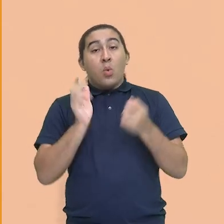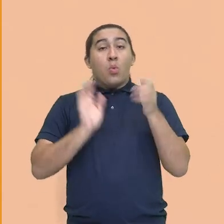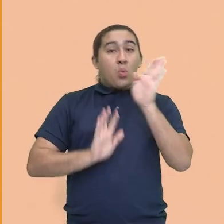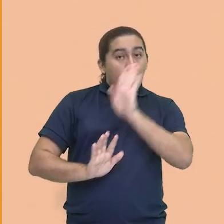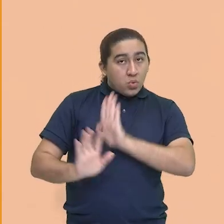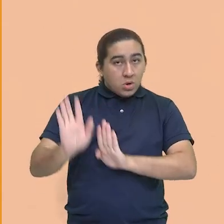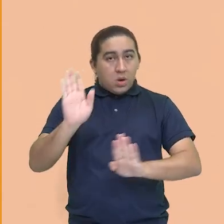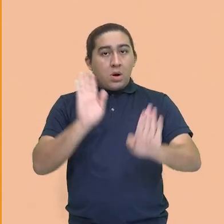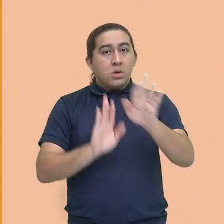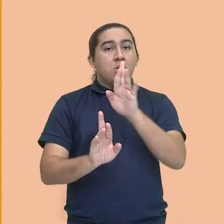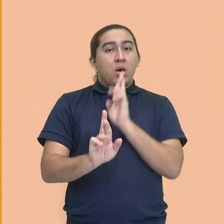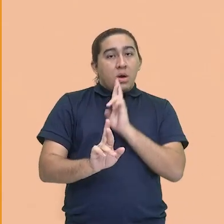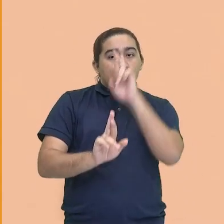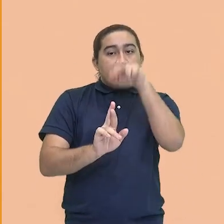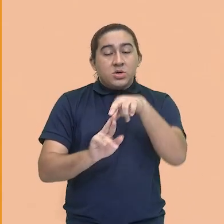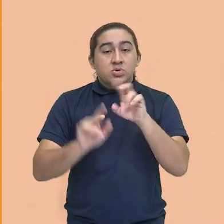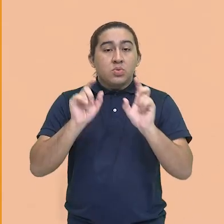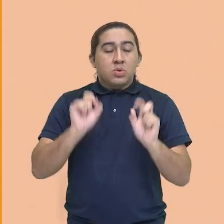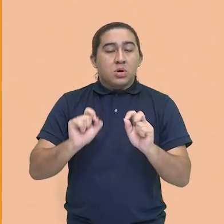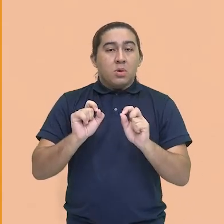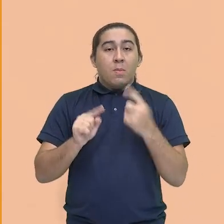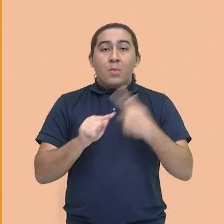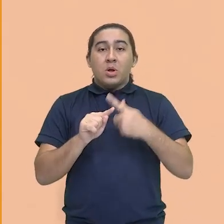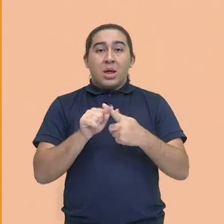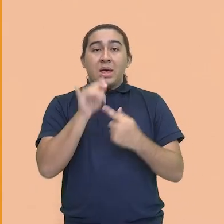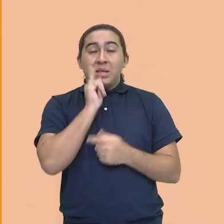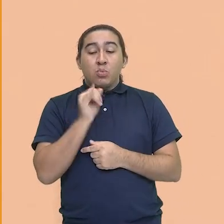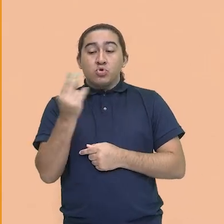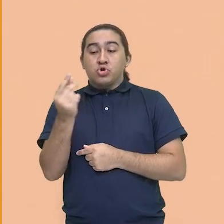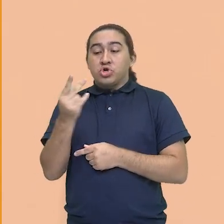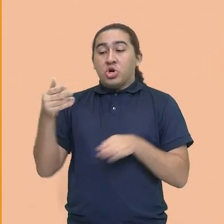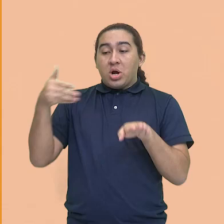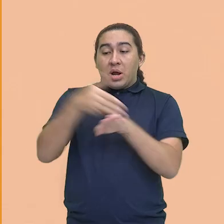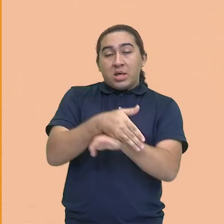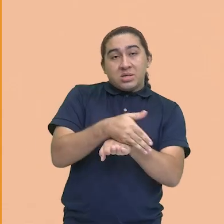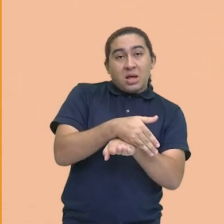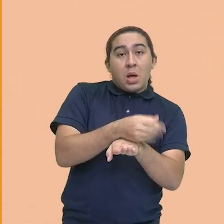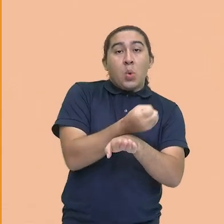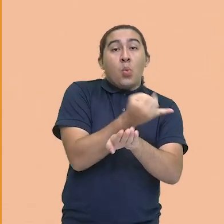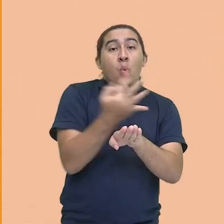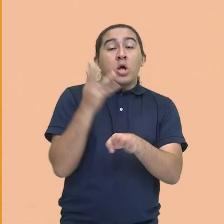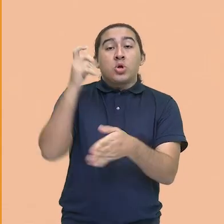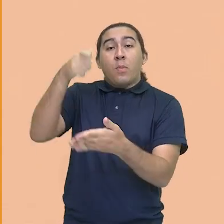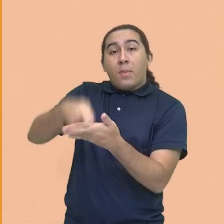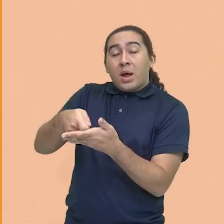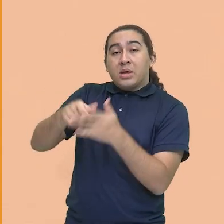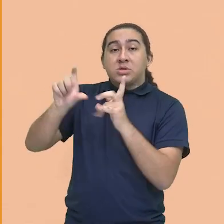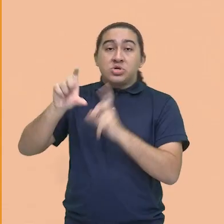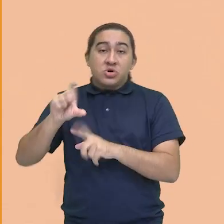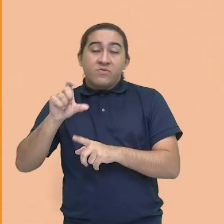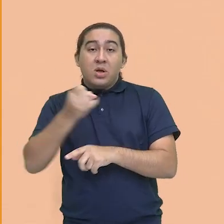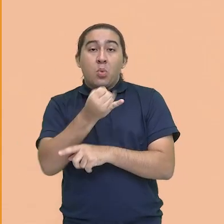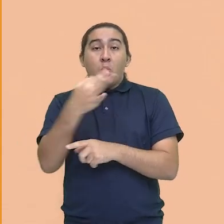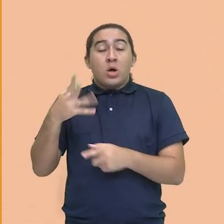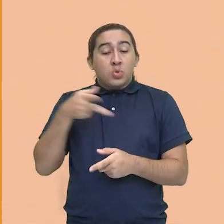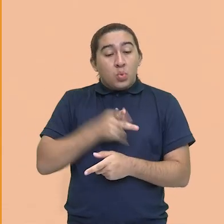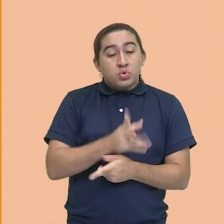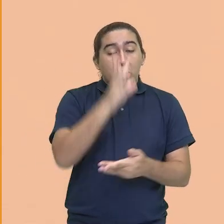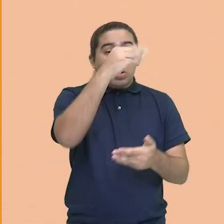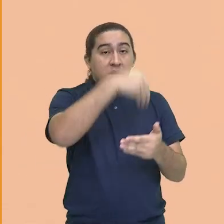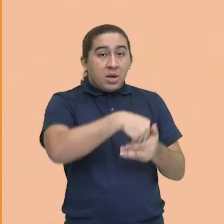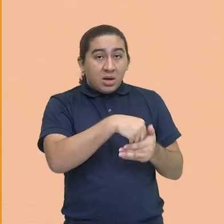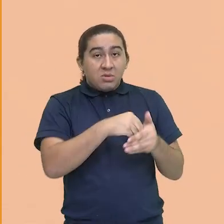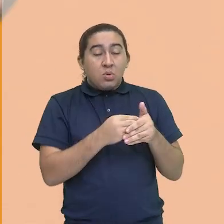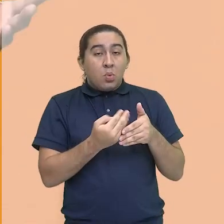com a questão do dinheiro que entra, do quanto que vai sair, do quanto de dinheiro vai ficar naquela casa e tudo mais.